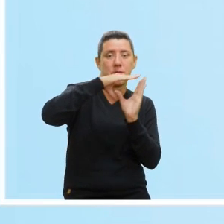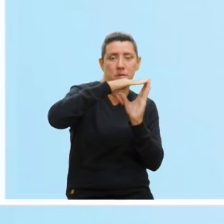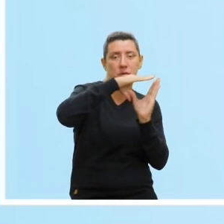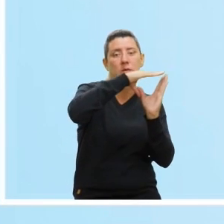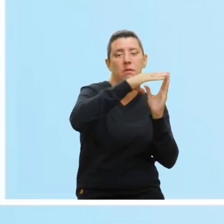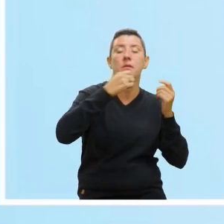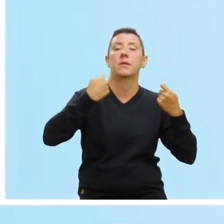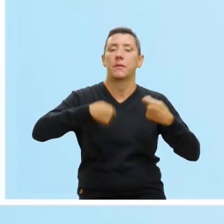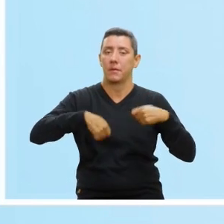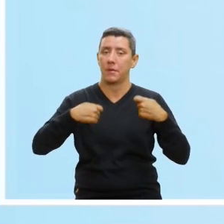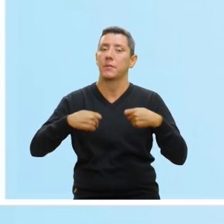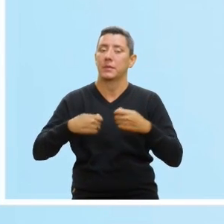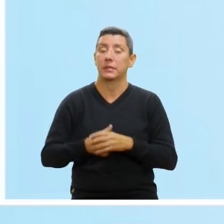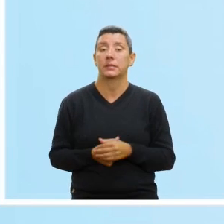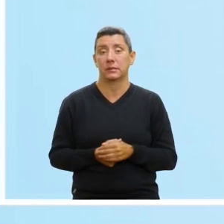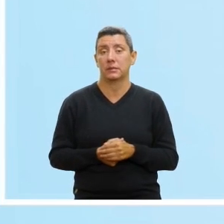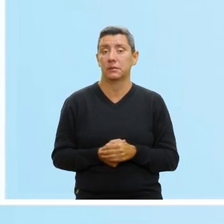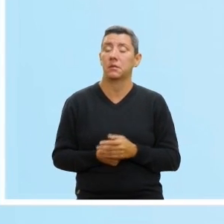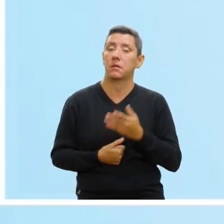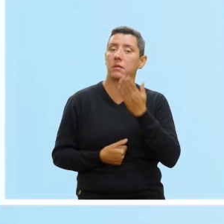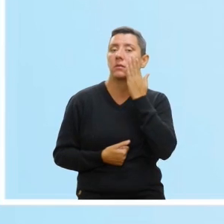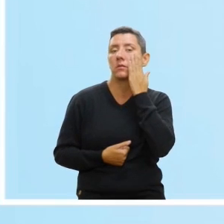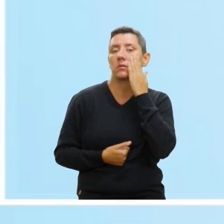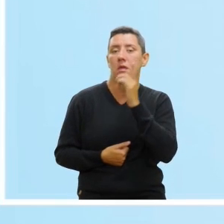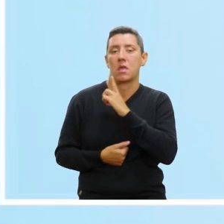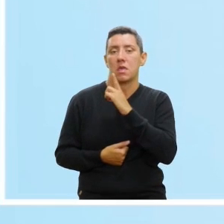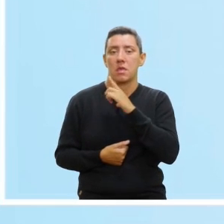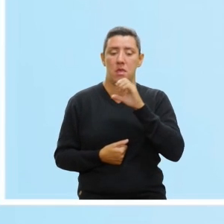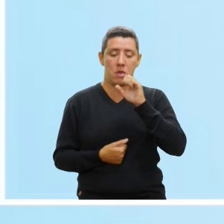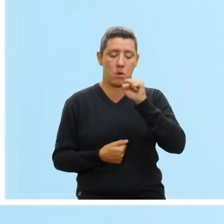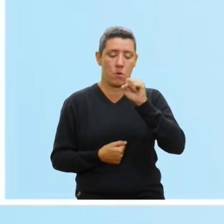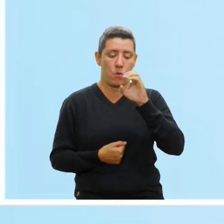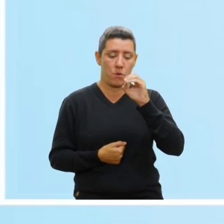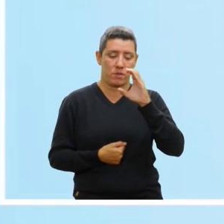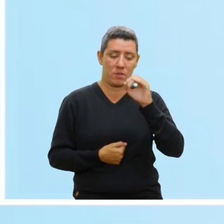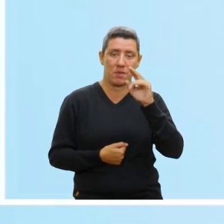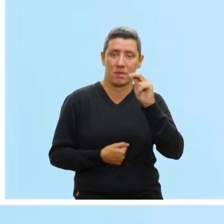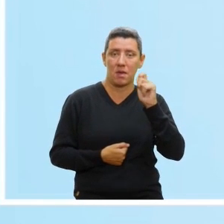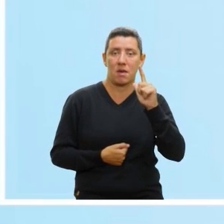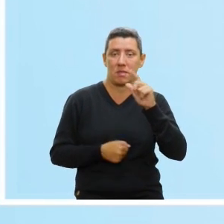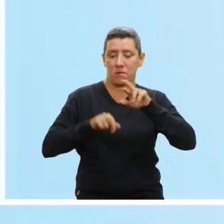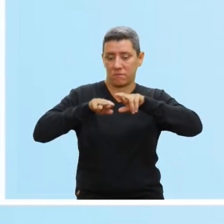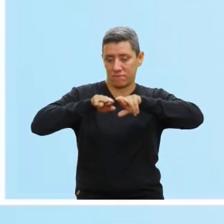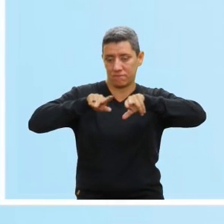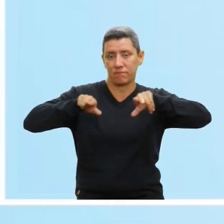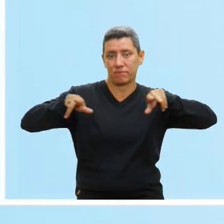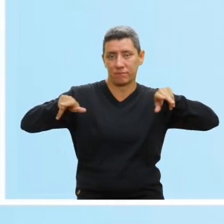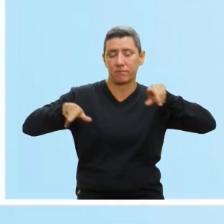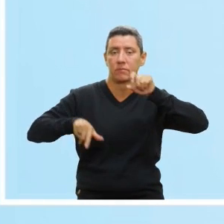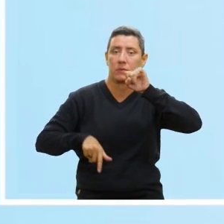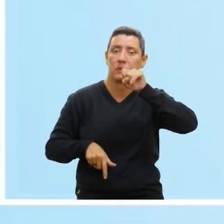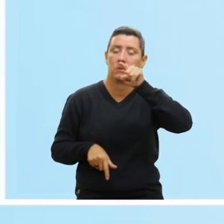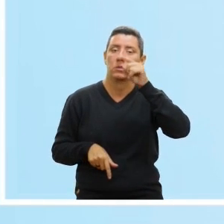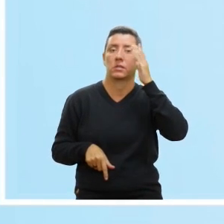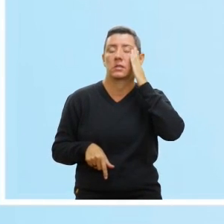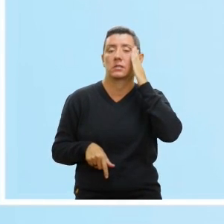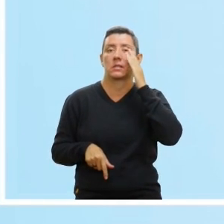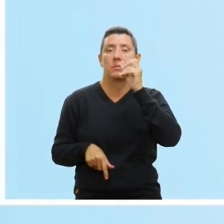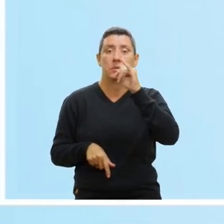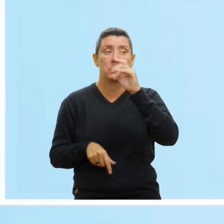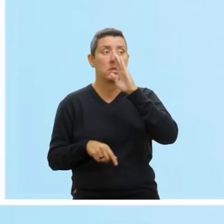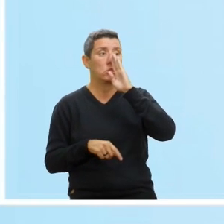pega esse sinal composto, né, esse sinal com lá os 80 canais, você manda se você mandar ele